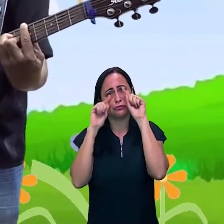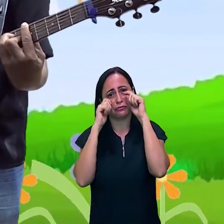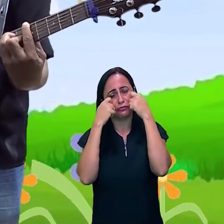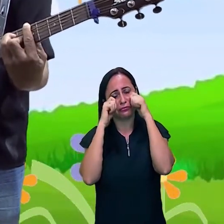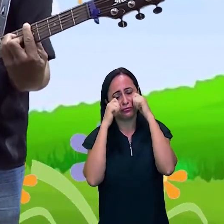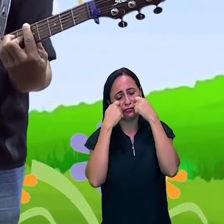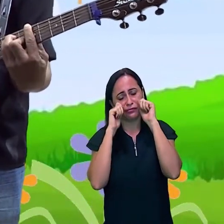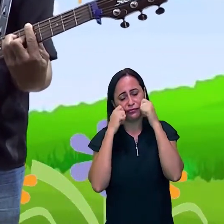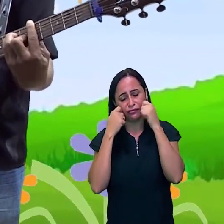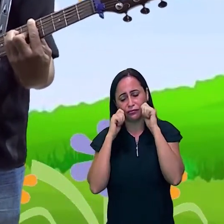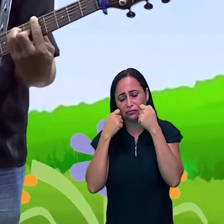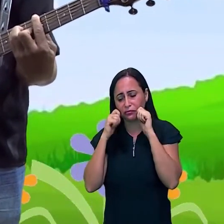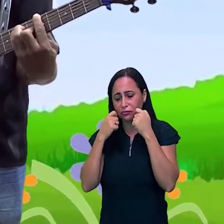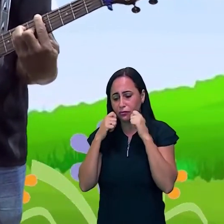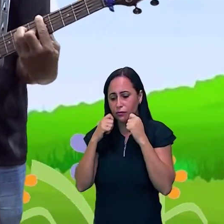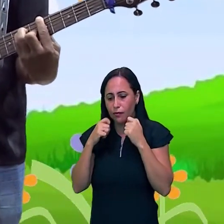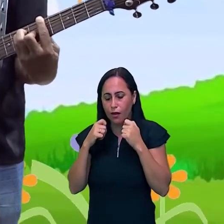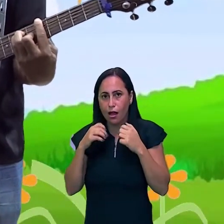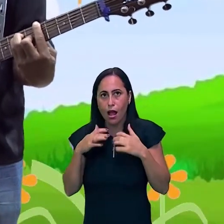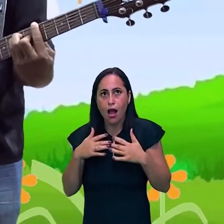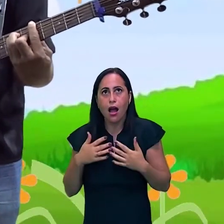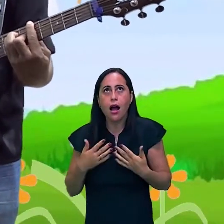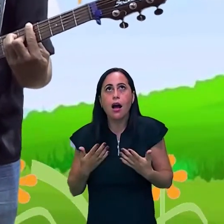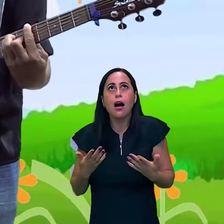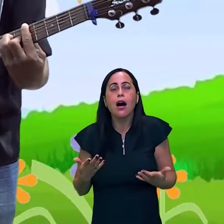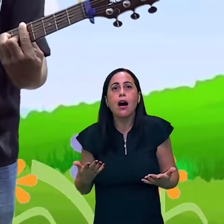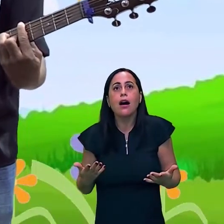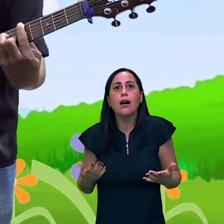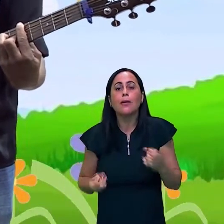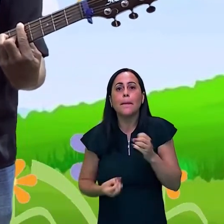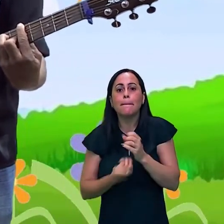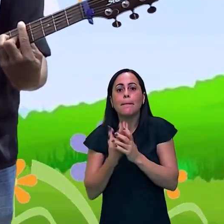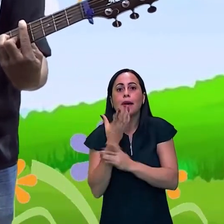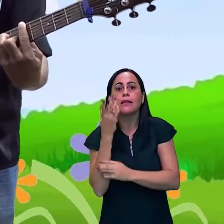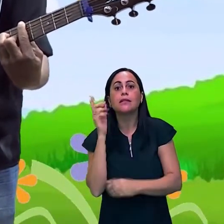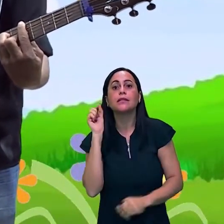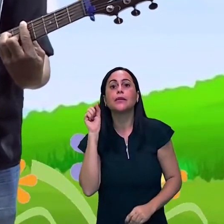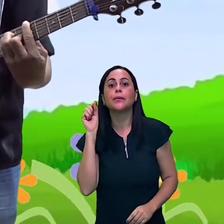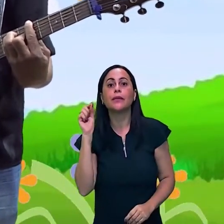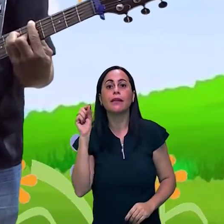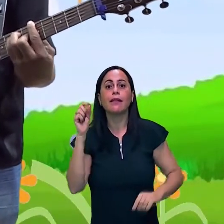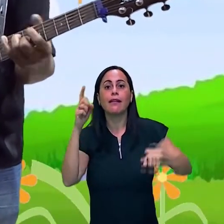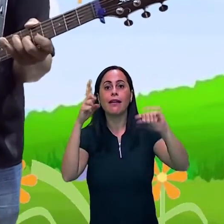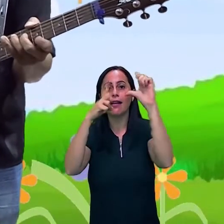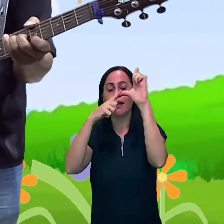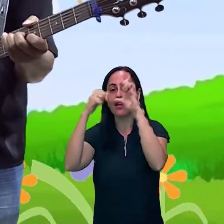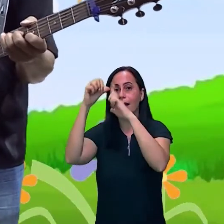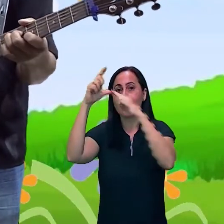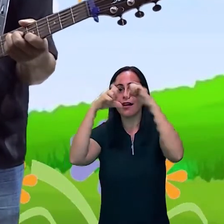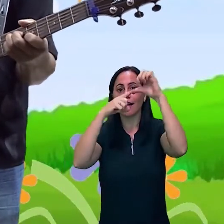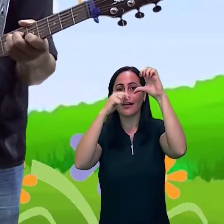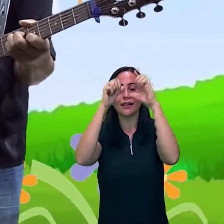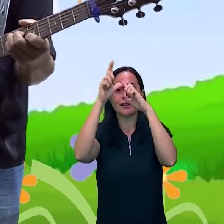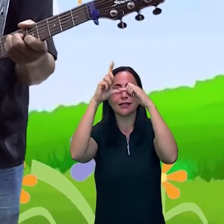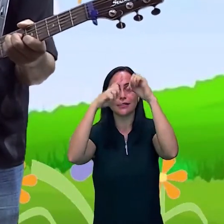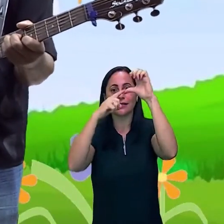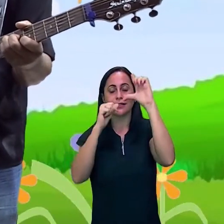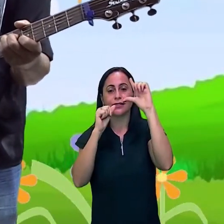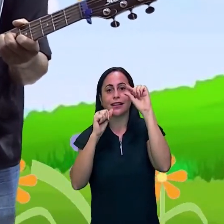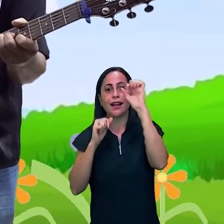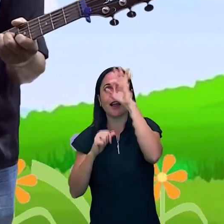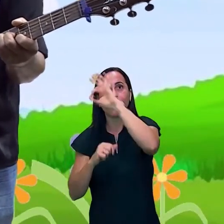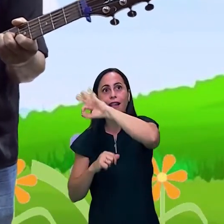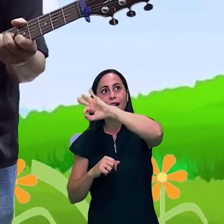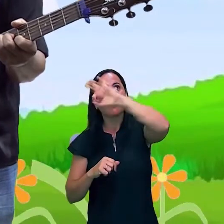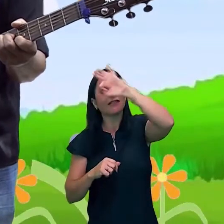chorar. Foi quando uma estrela lá no céu apareceu,